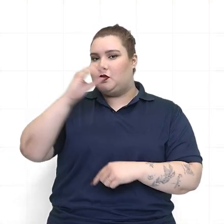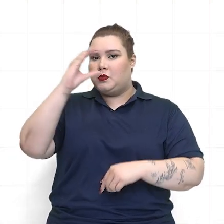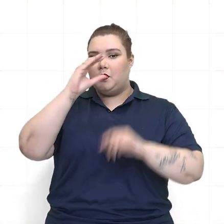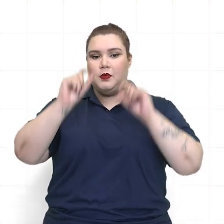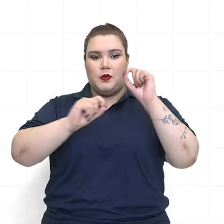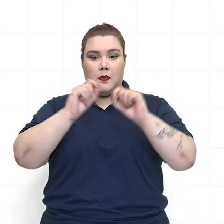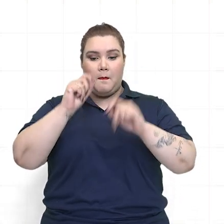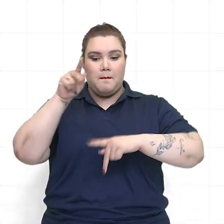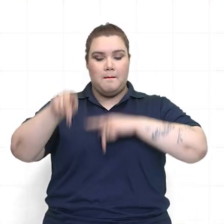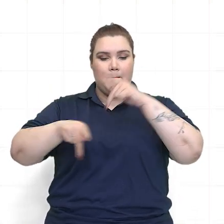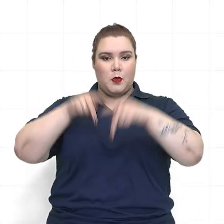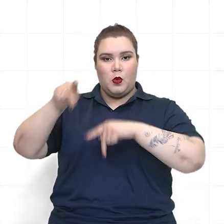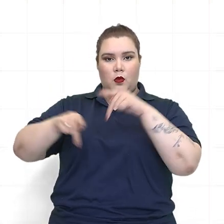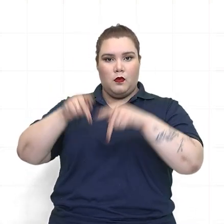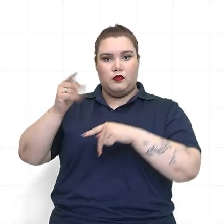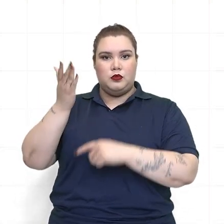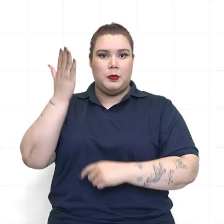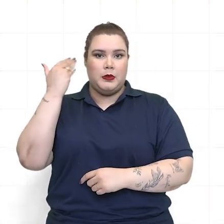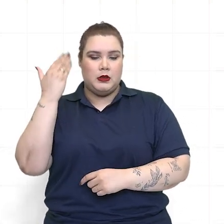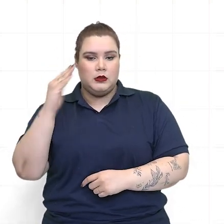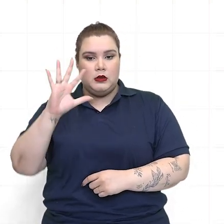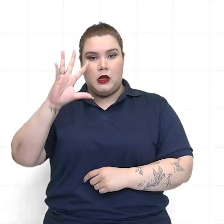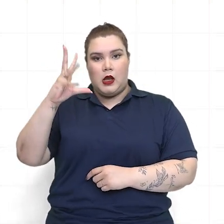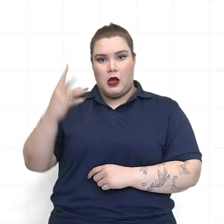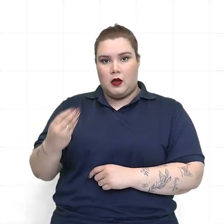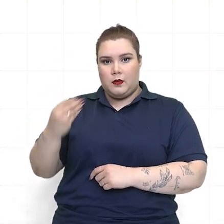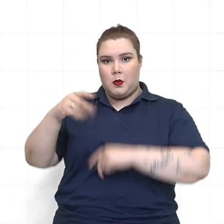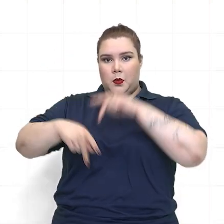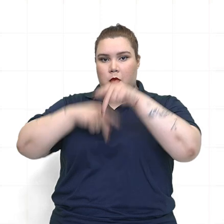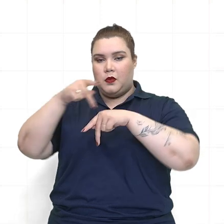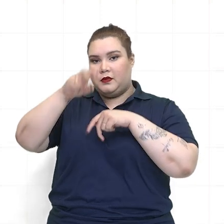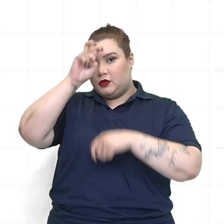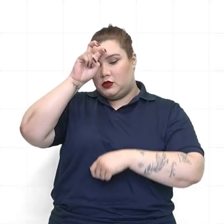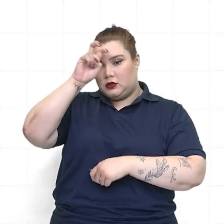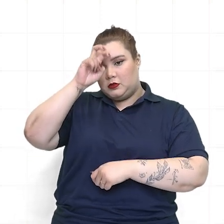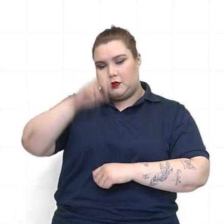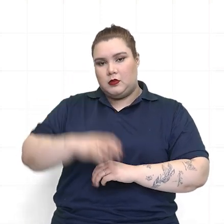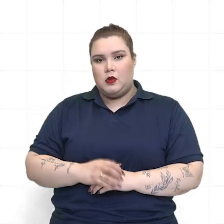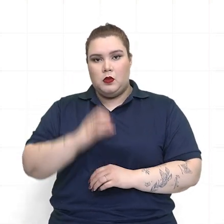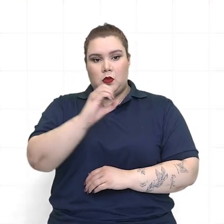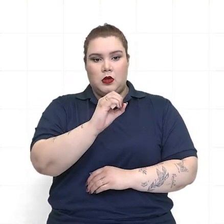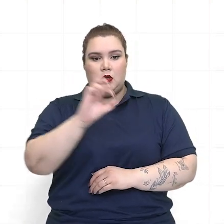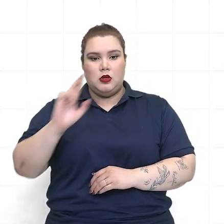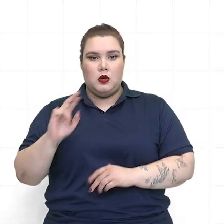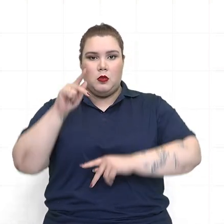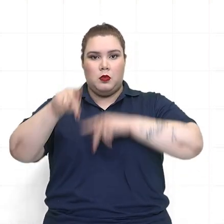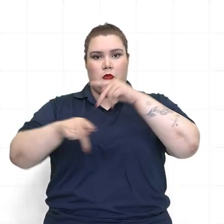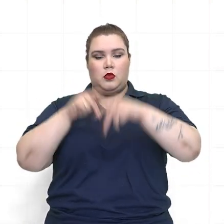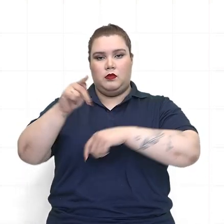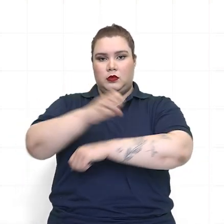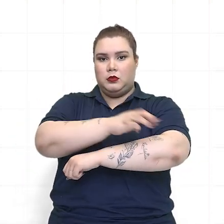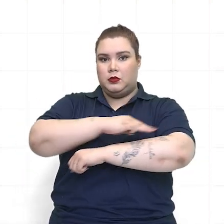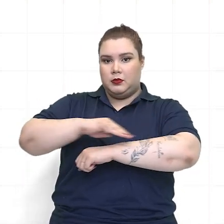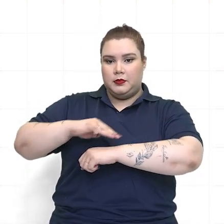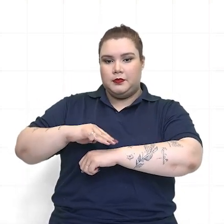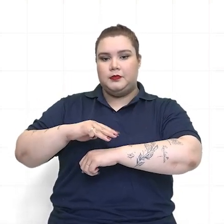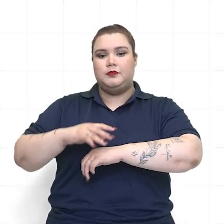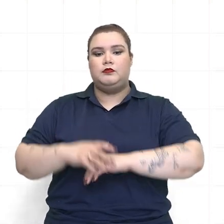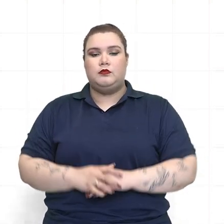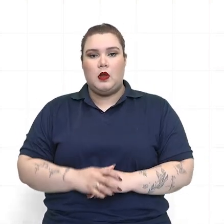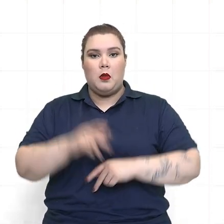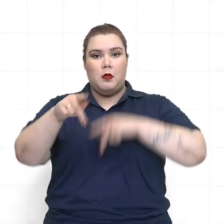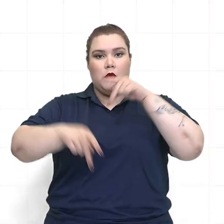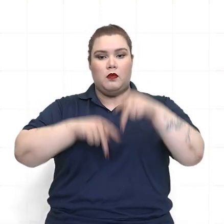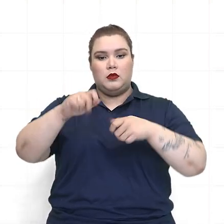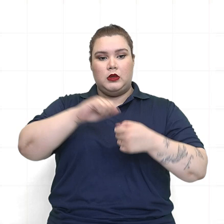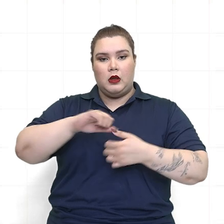povos da antiguidade. Na África, egípcios, no Oriente Médio, mesopotâmicos e